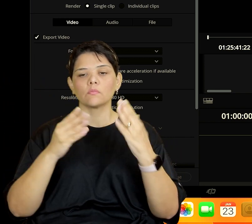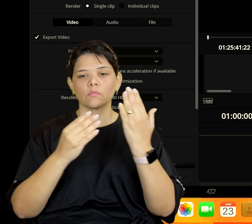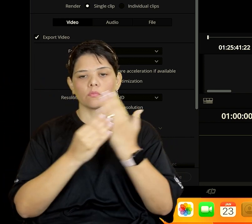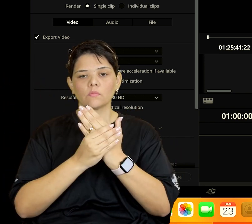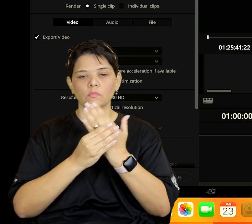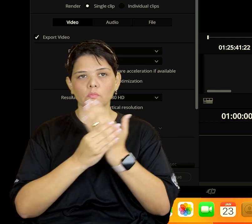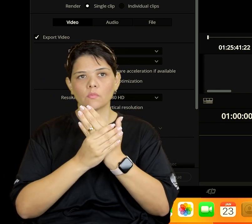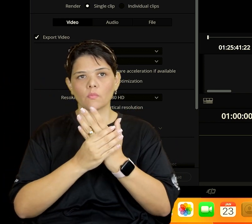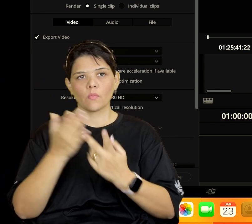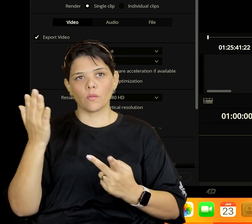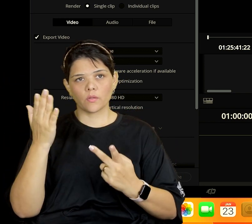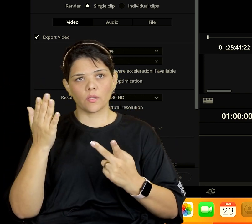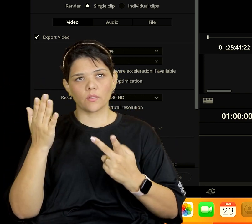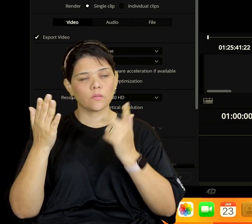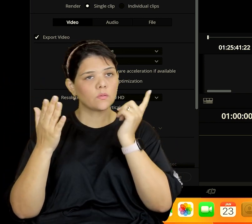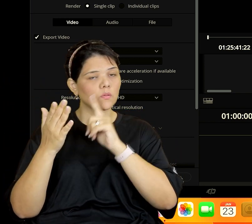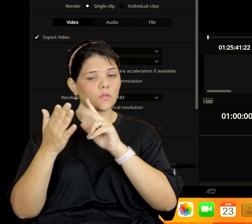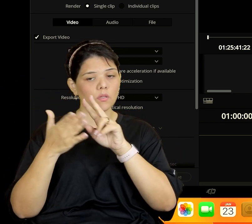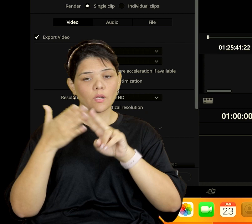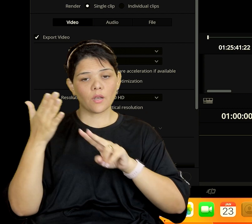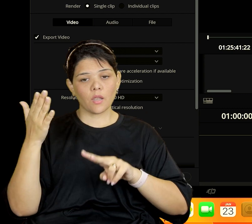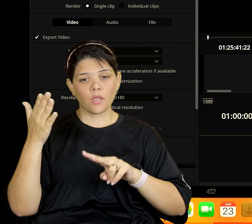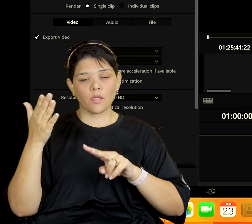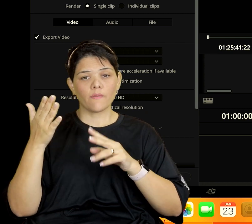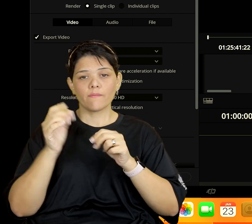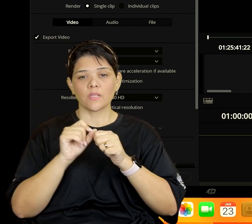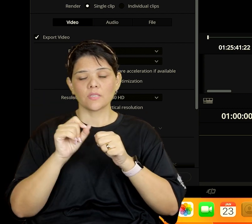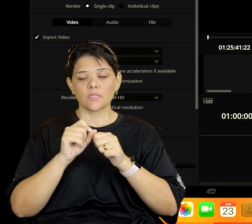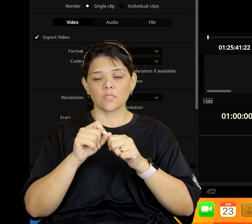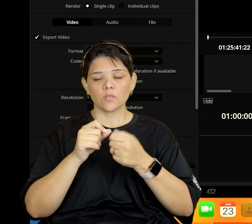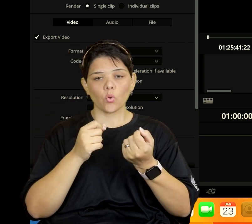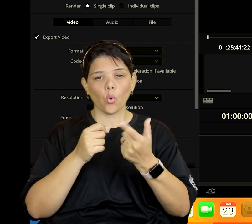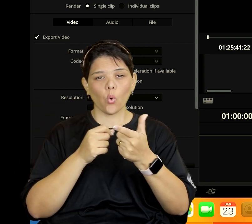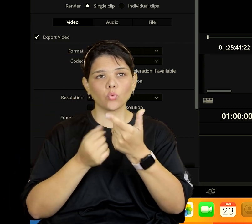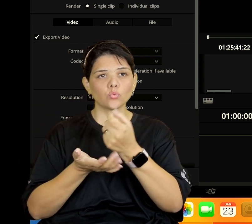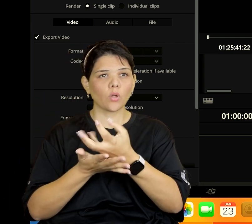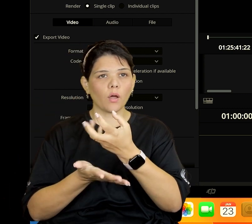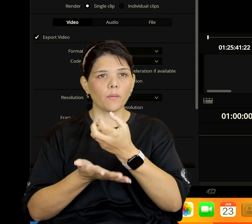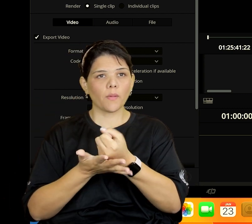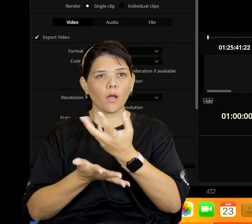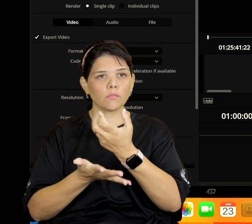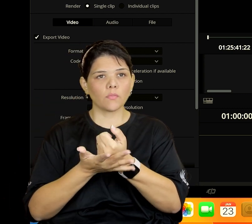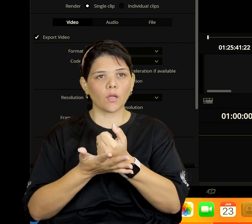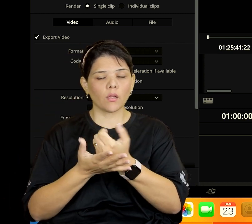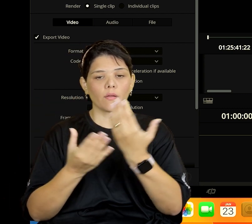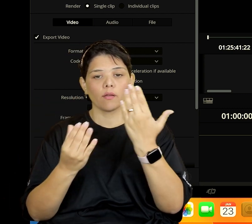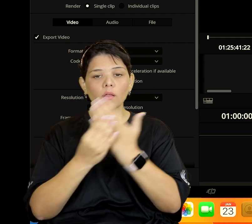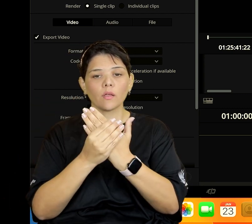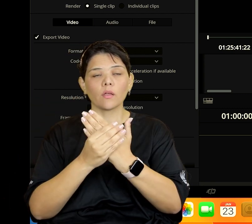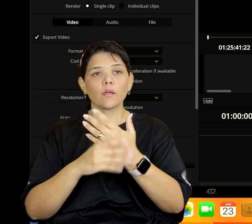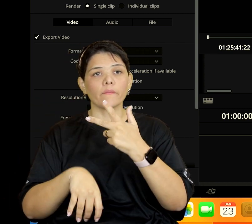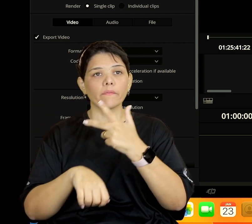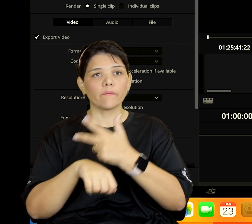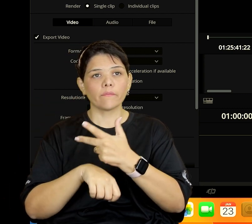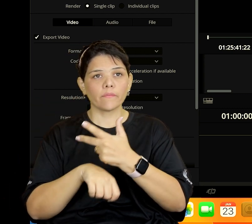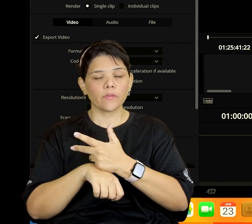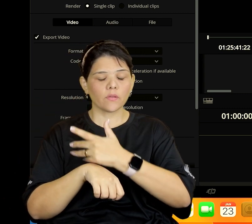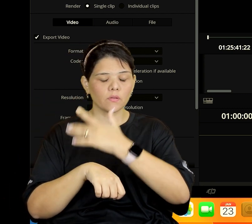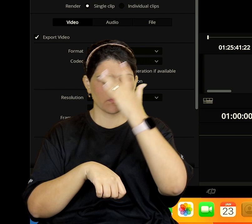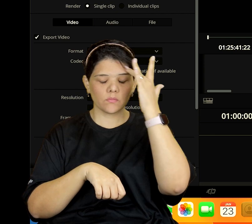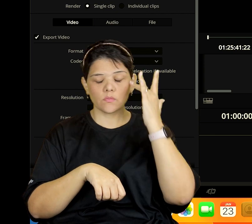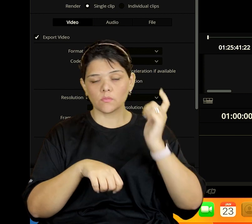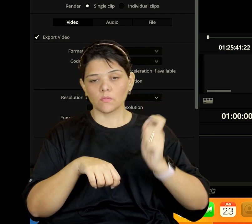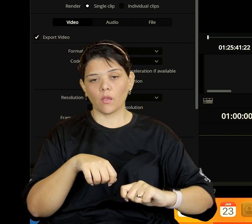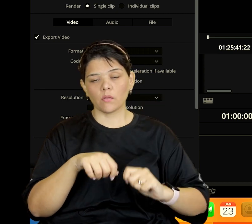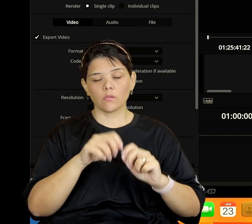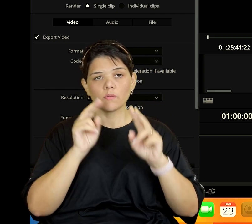projeto que você não consegue ler em lugar nenhum fora esse programa. E o seu jeito de transformar isso em um arquivo de vídeo que as pessoas podem assistir é